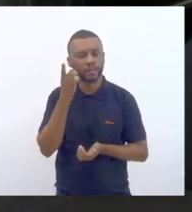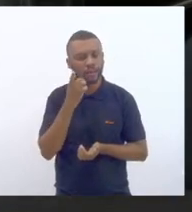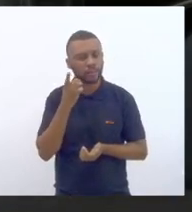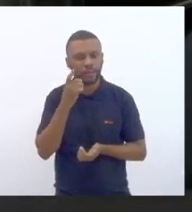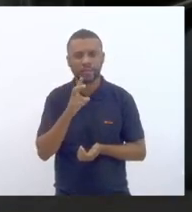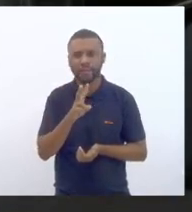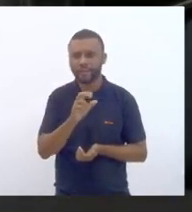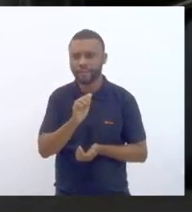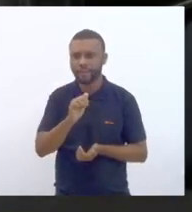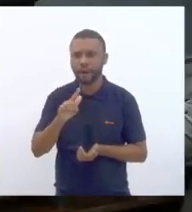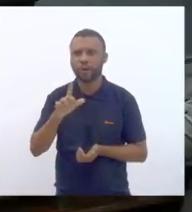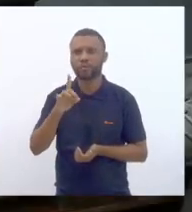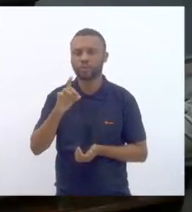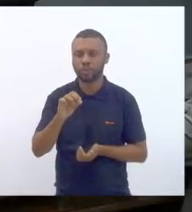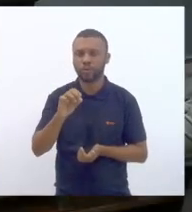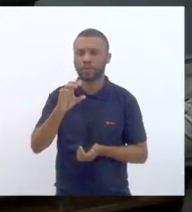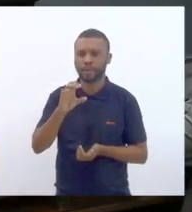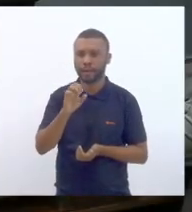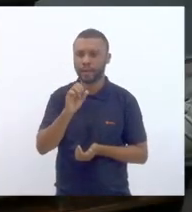Val Ceasa.